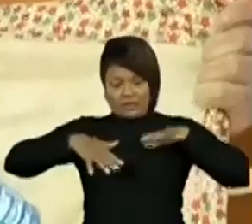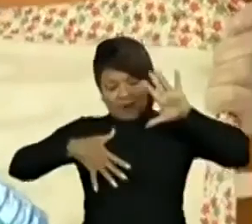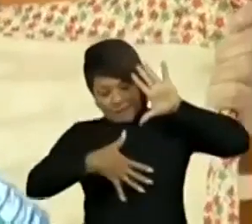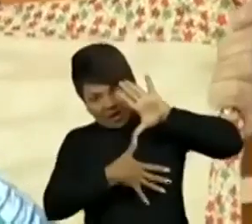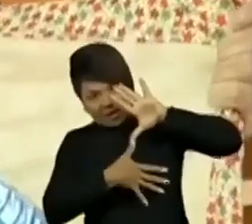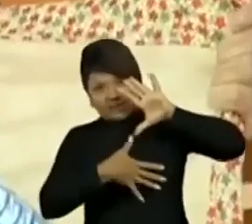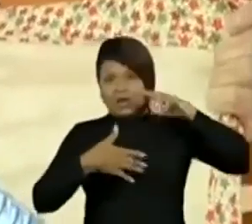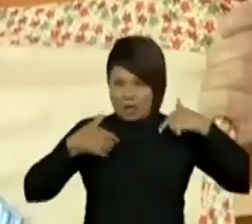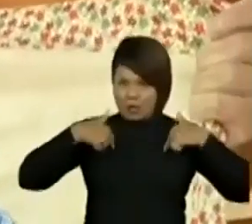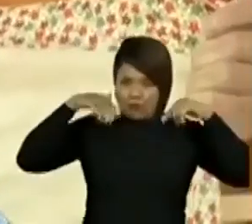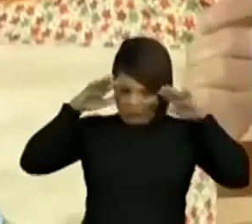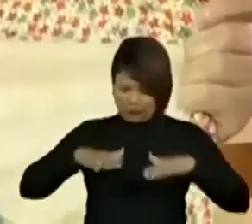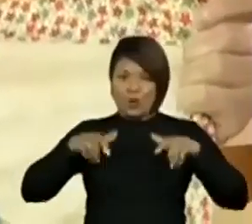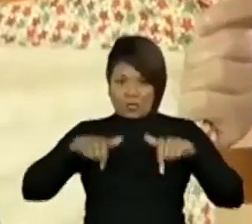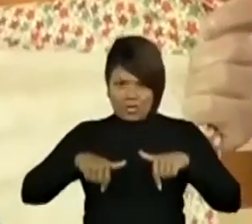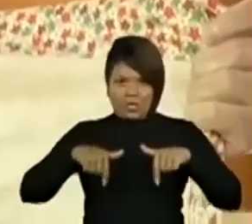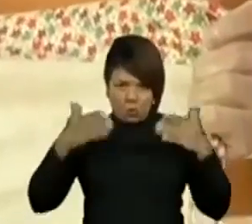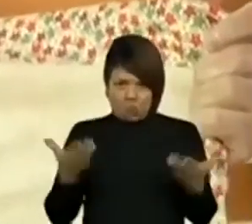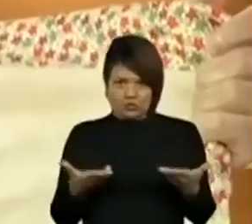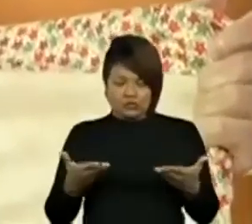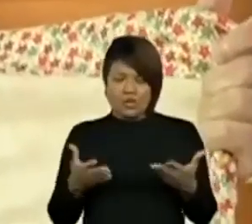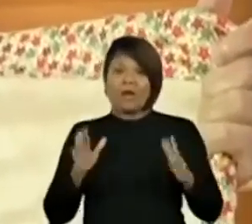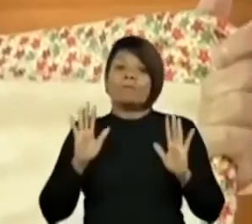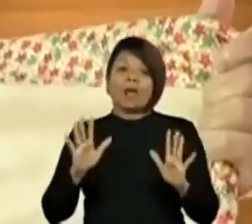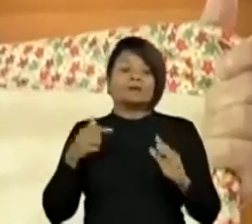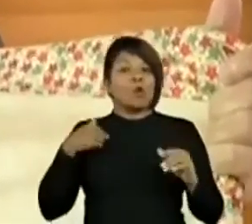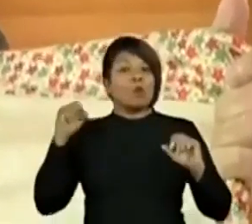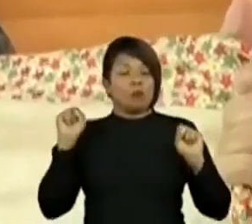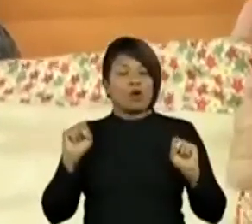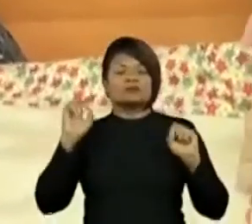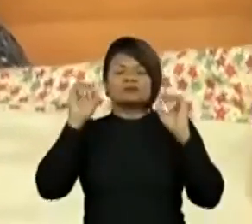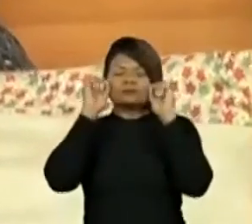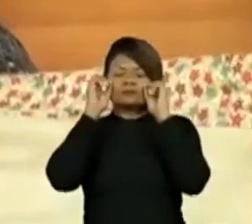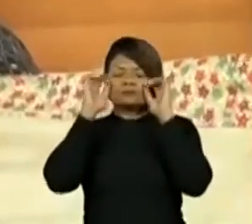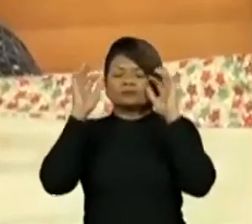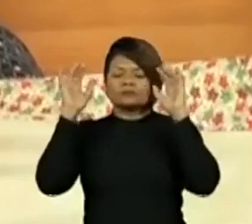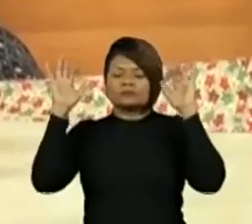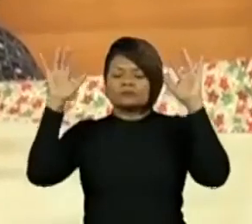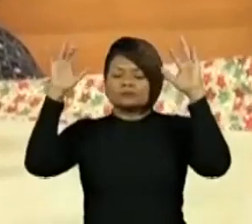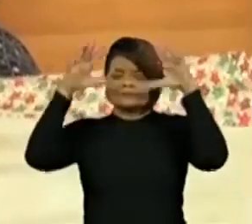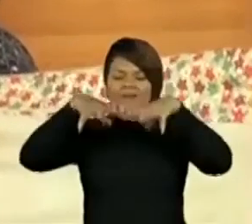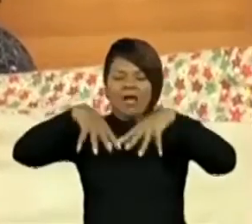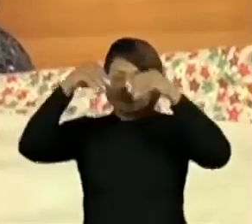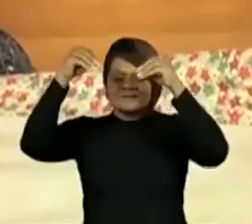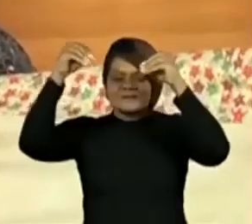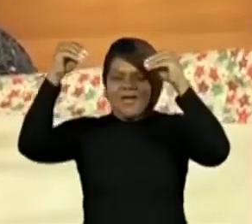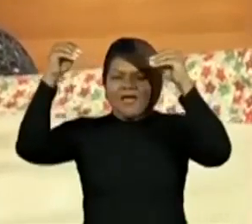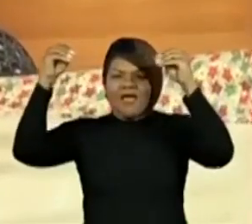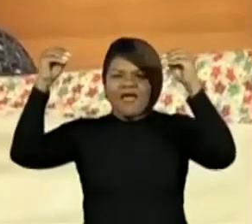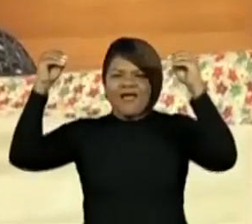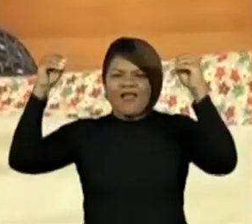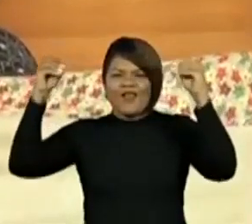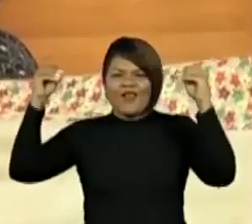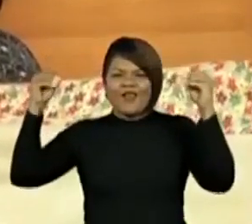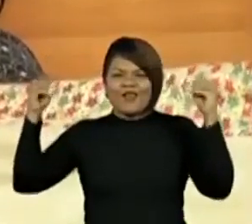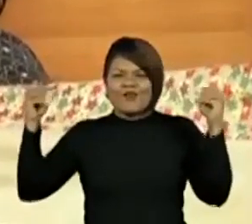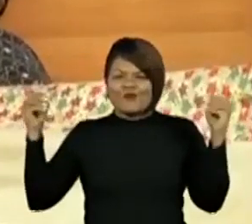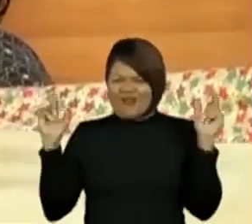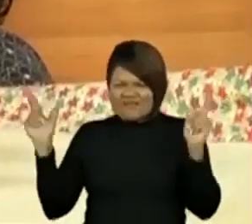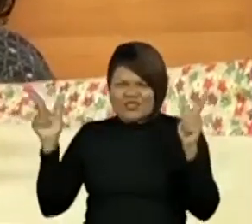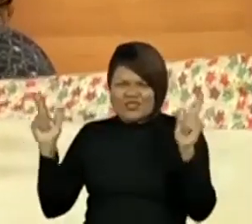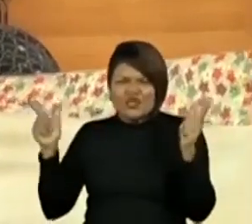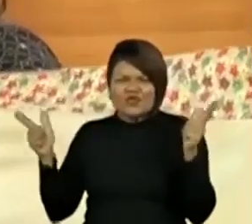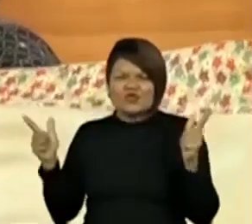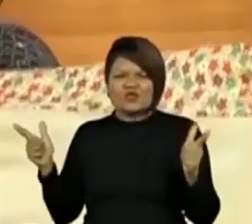qualquer lugar. Eu posso me ver, de repente, no alto de um castelo, repleto de